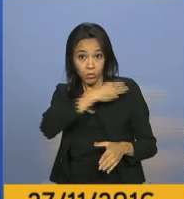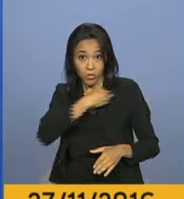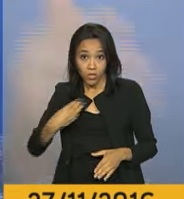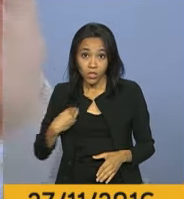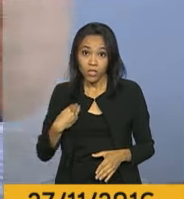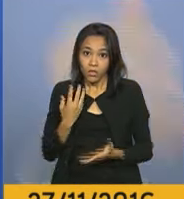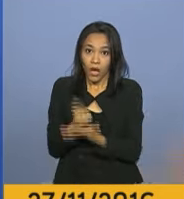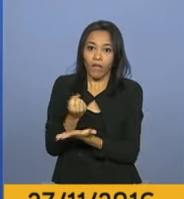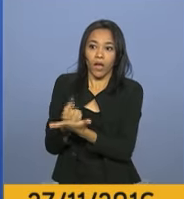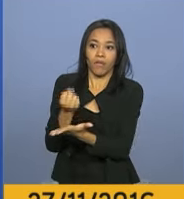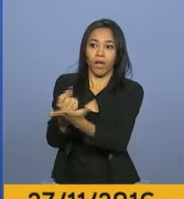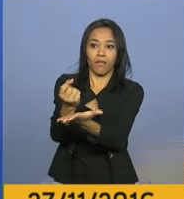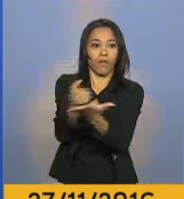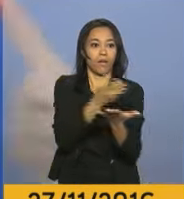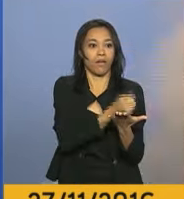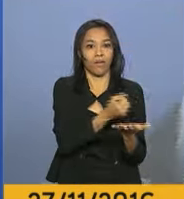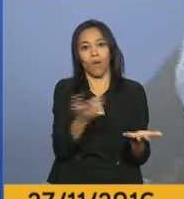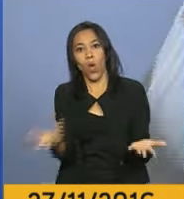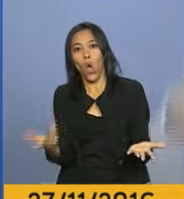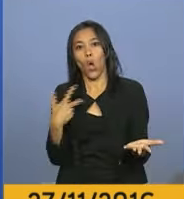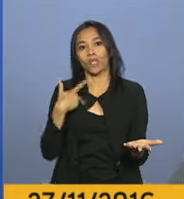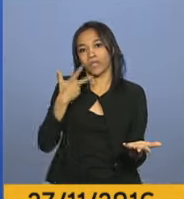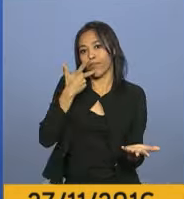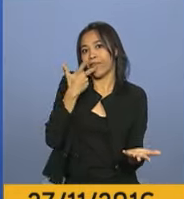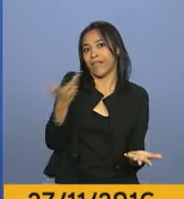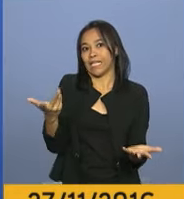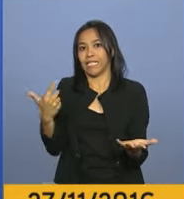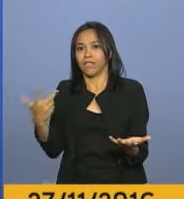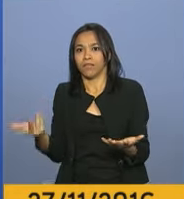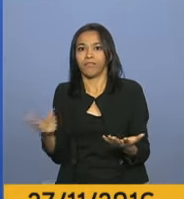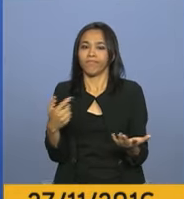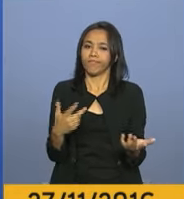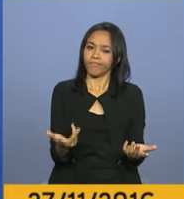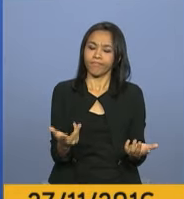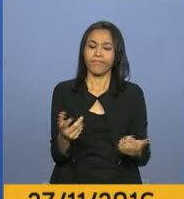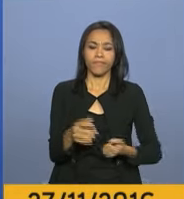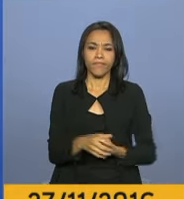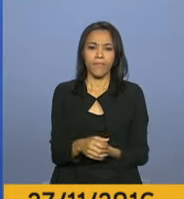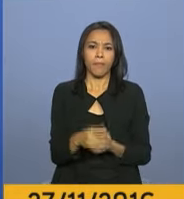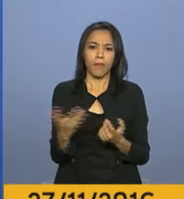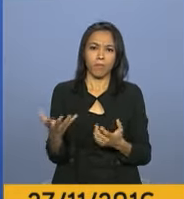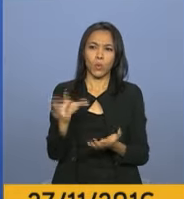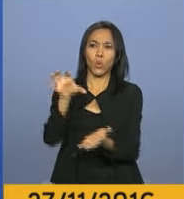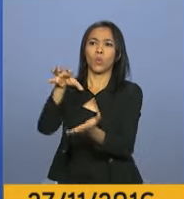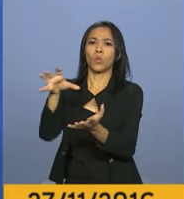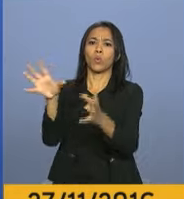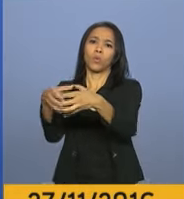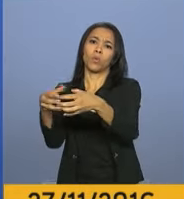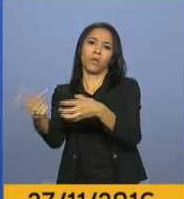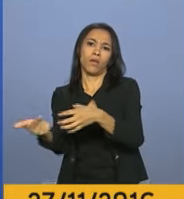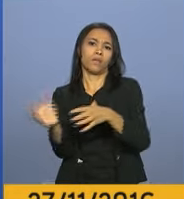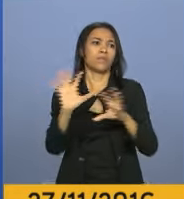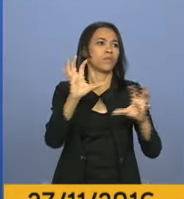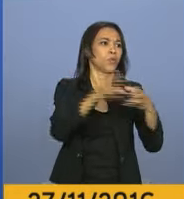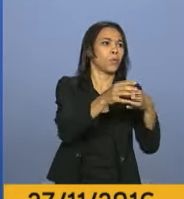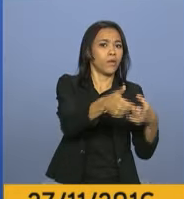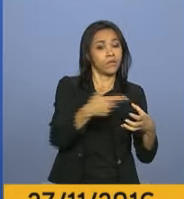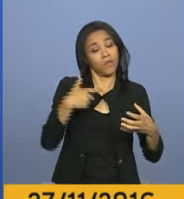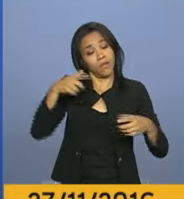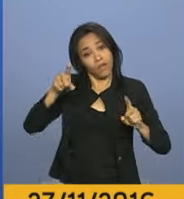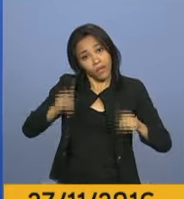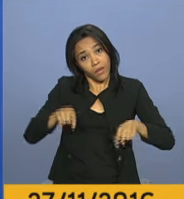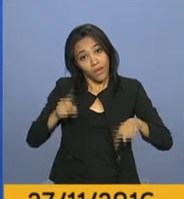talvez outros tantos tivessem vindo aqui. Só o Temer está arbitrando um conflito entre o setor tal e o setor qual, que é uma